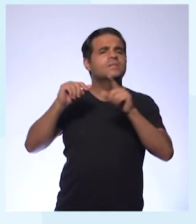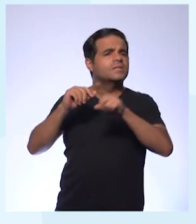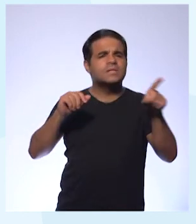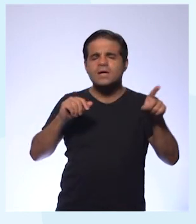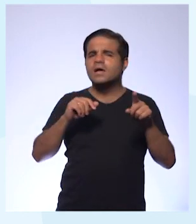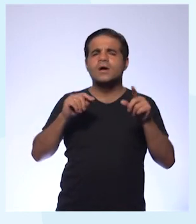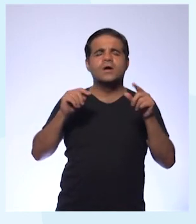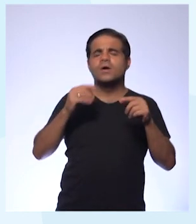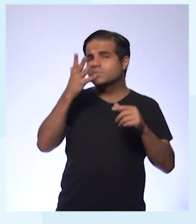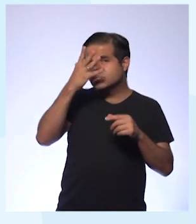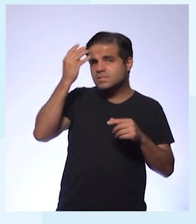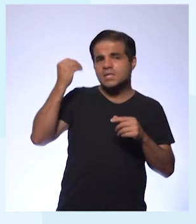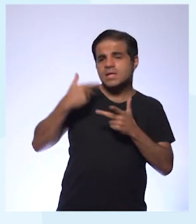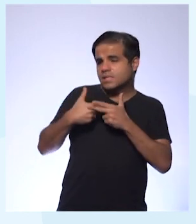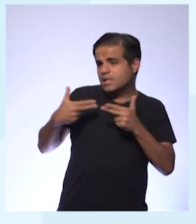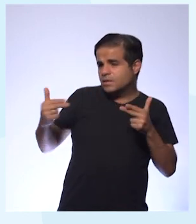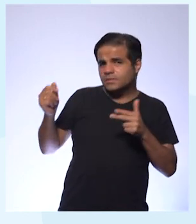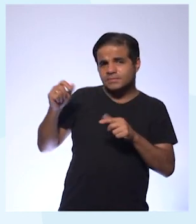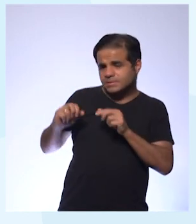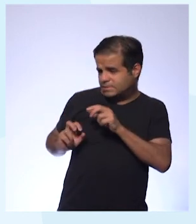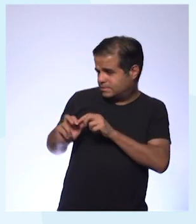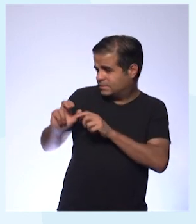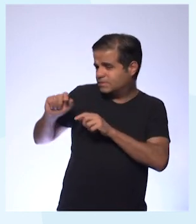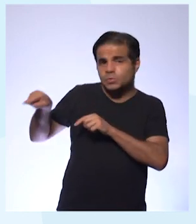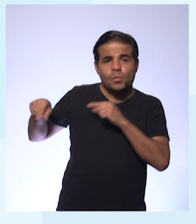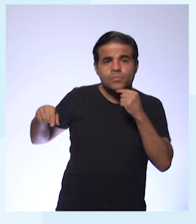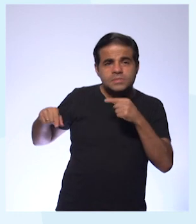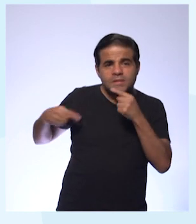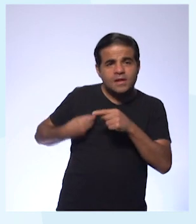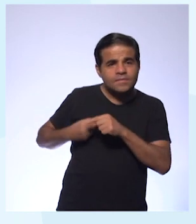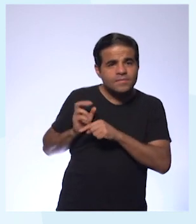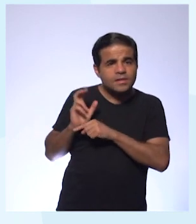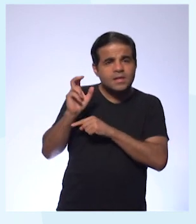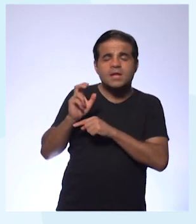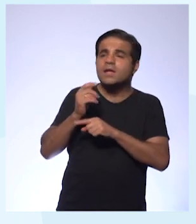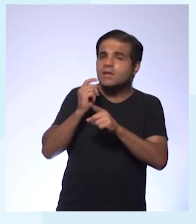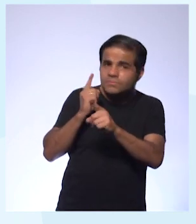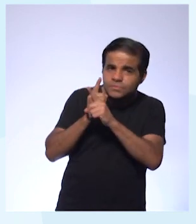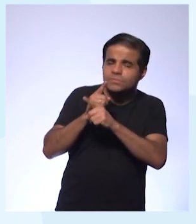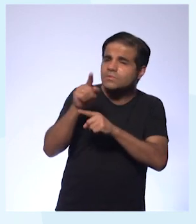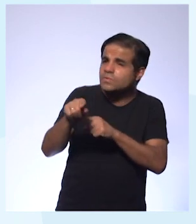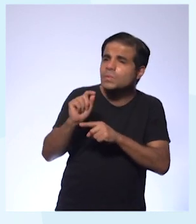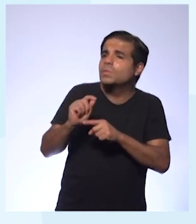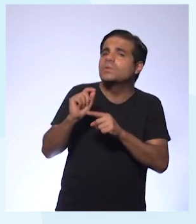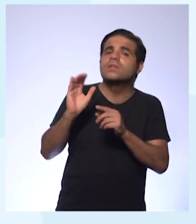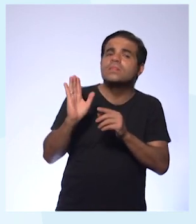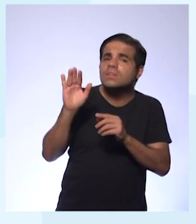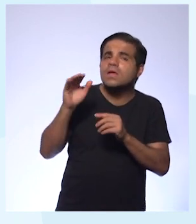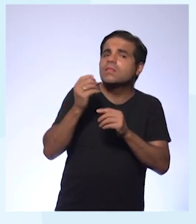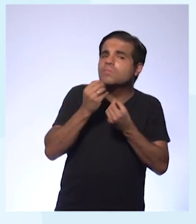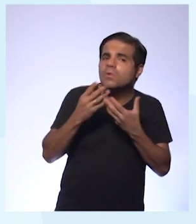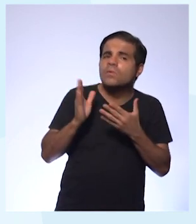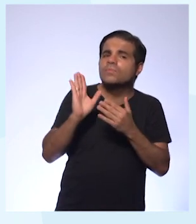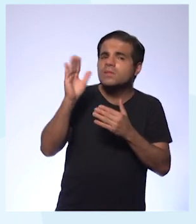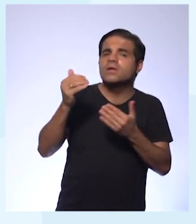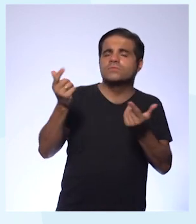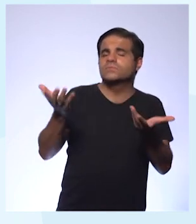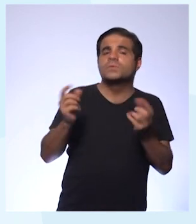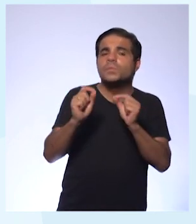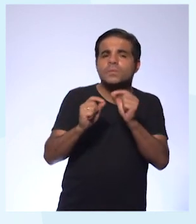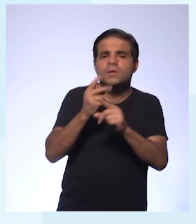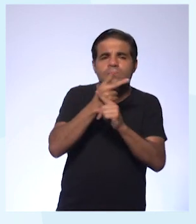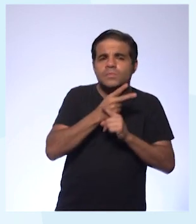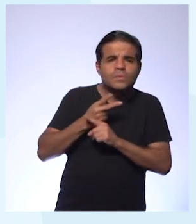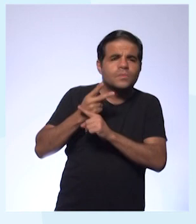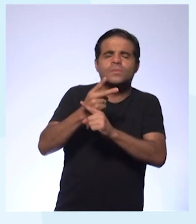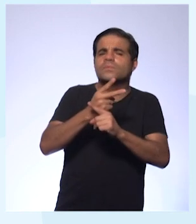não esqueça daqueles que não conseguem subir a escada da vida. Ei, descubra aquilo que há de bom dentro de você. Procure